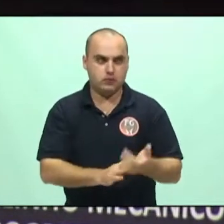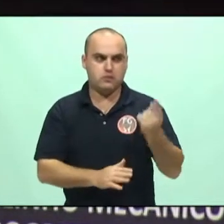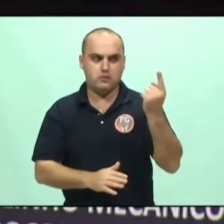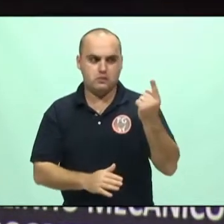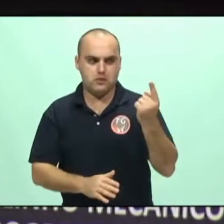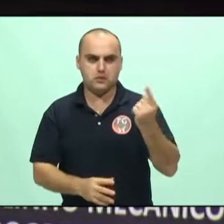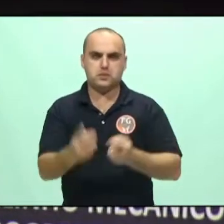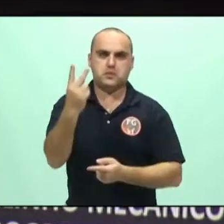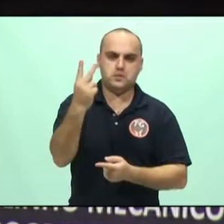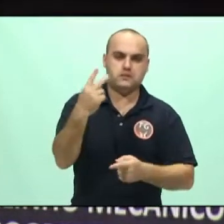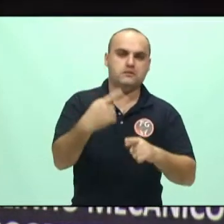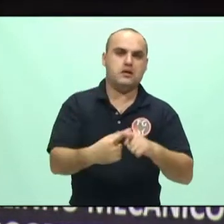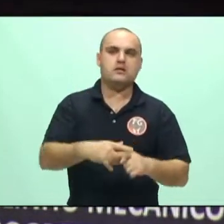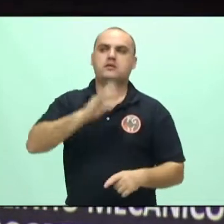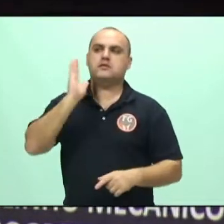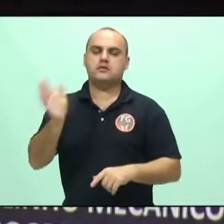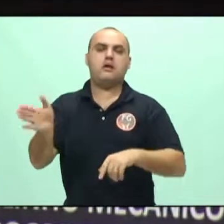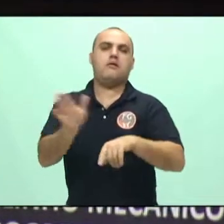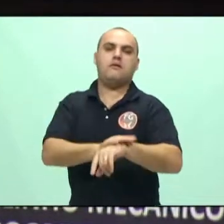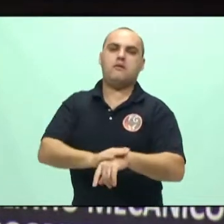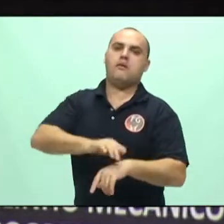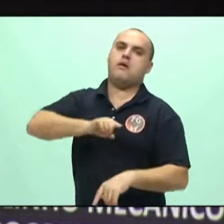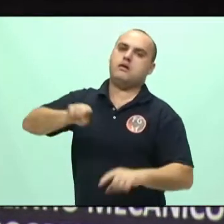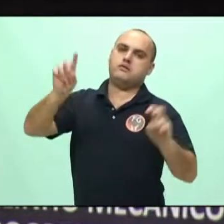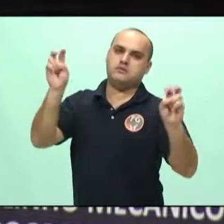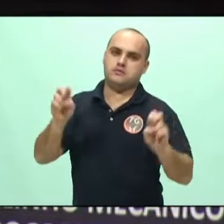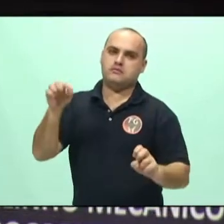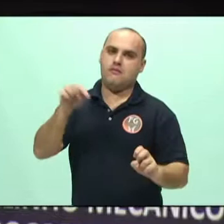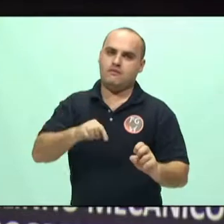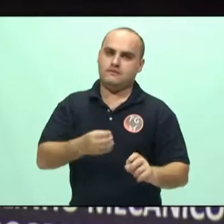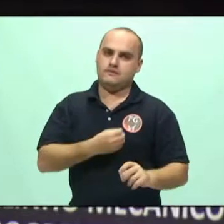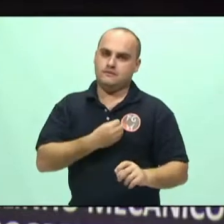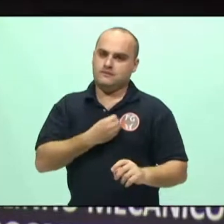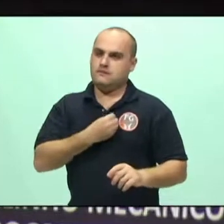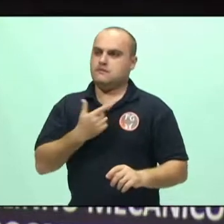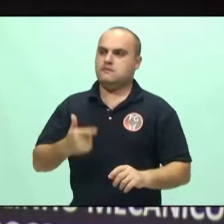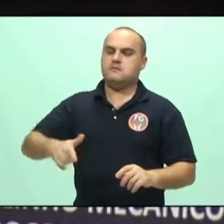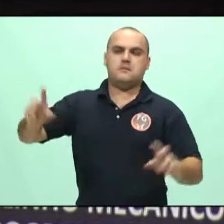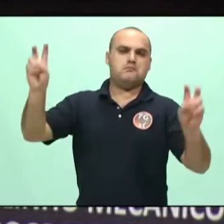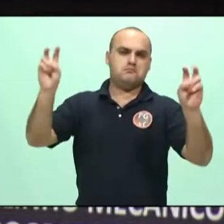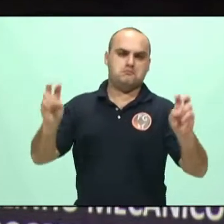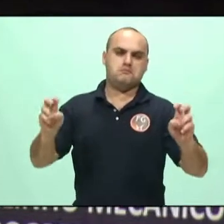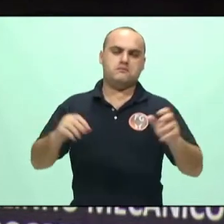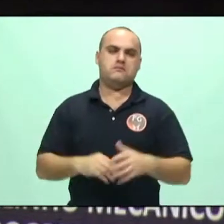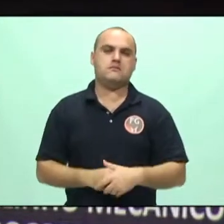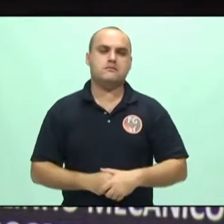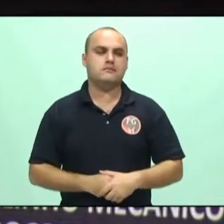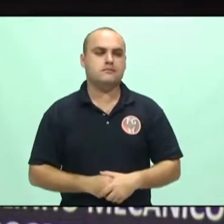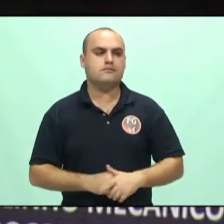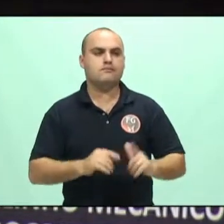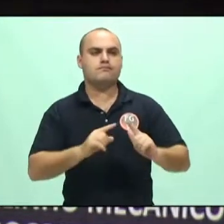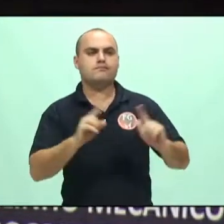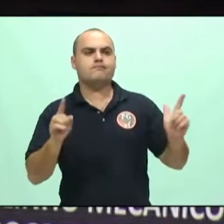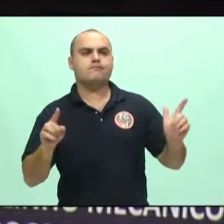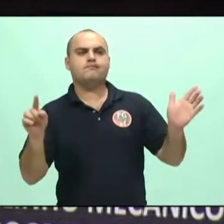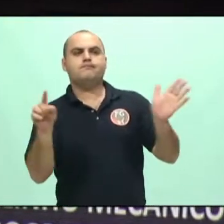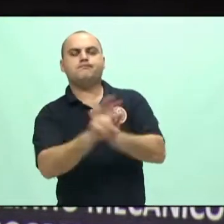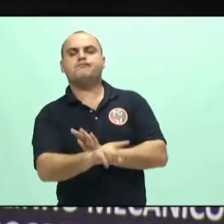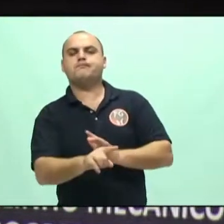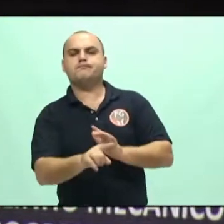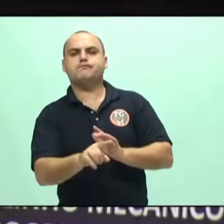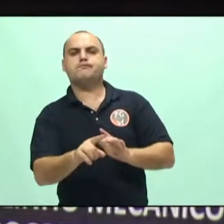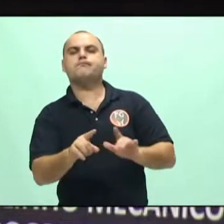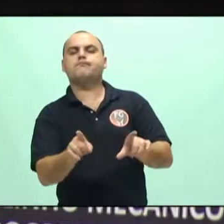nem duas vezes aqui que a gente falou isso aqui no plenário em várias outras situações a pergunta que fica também é o seguinte